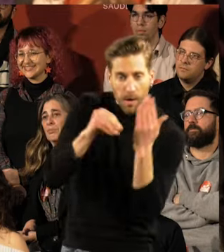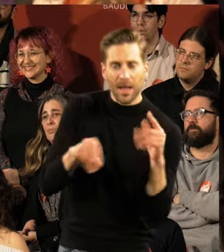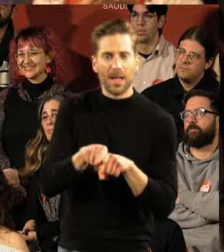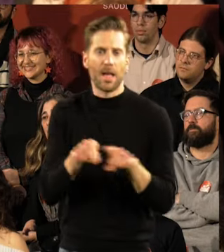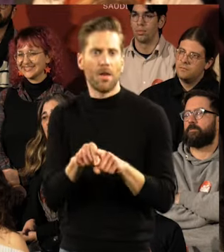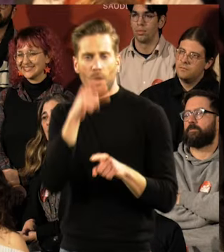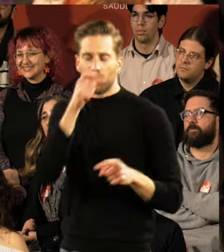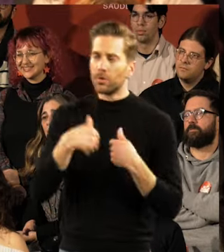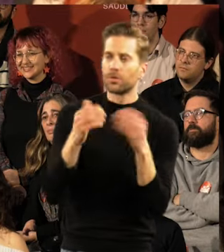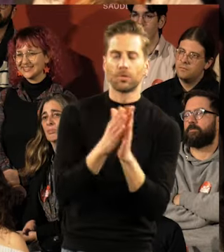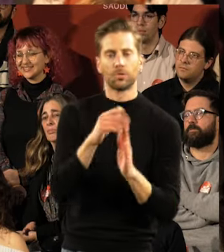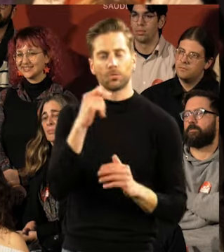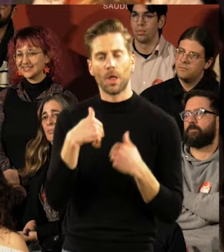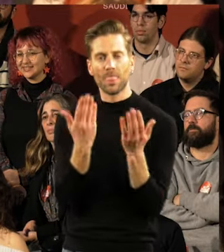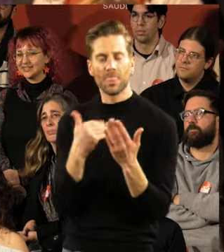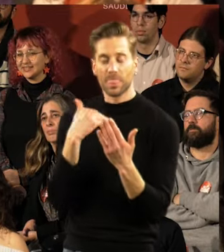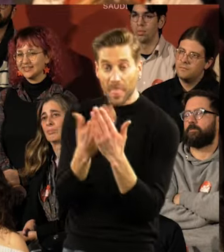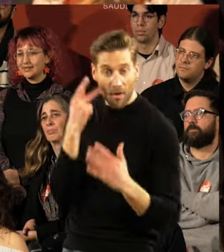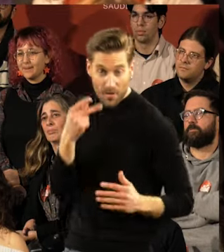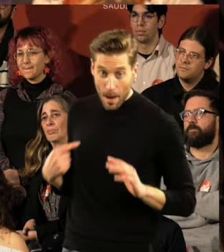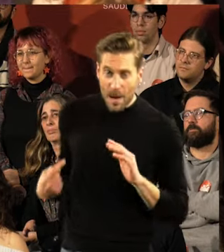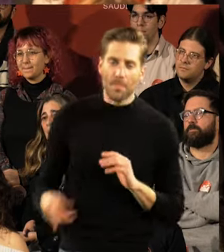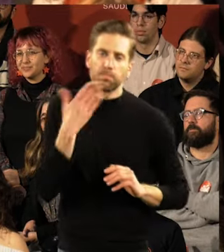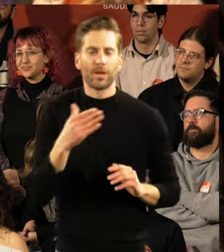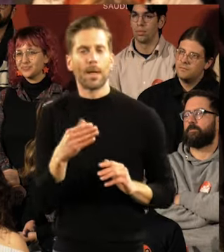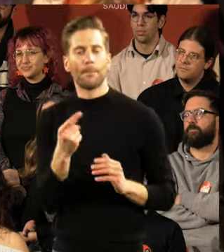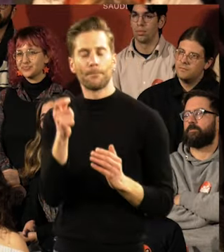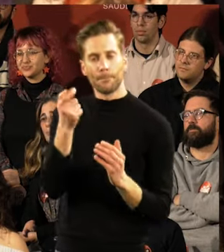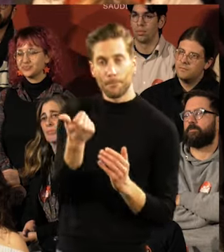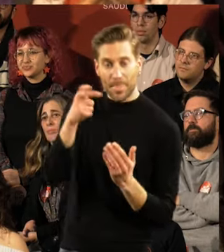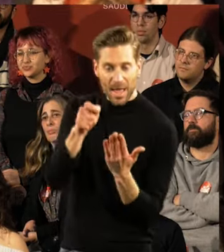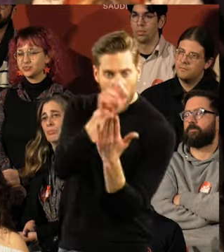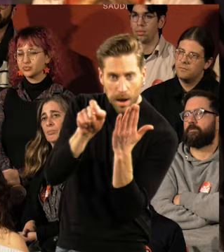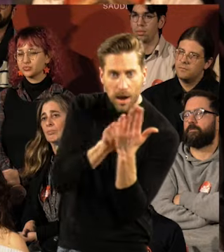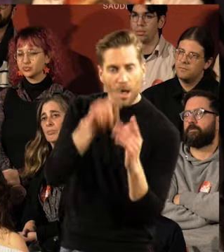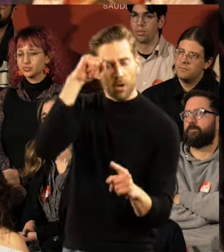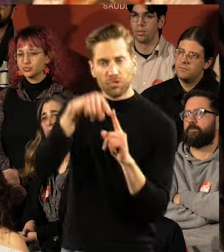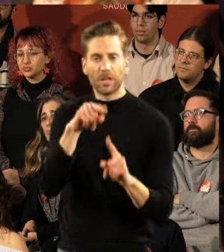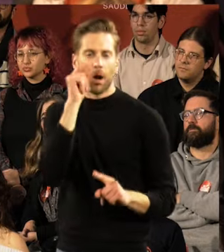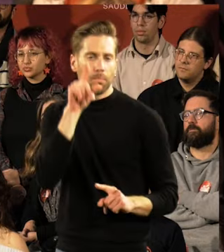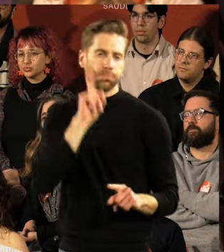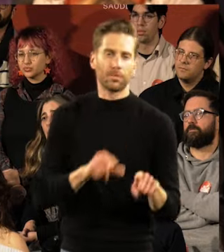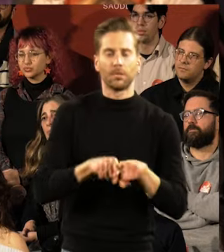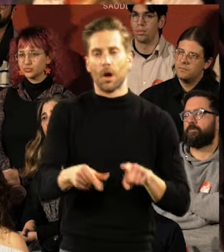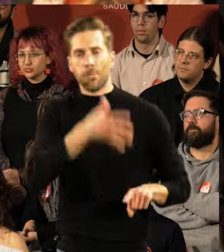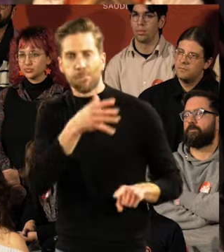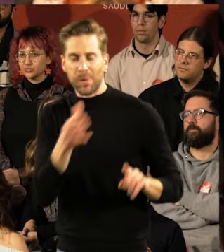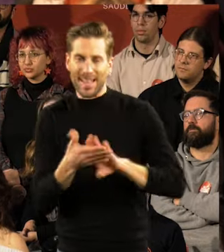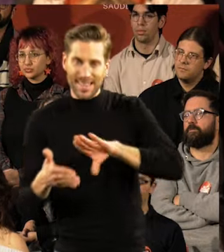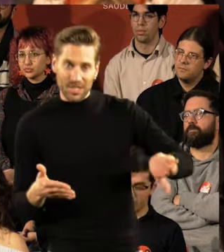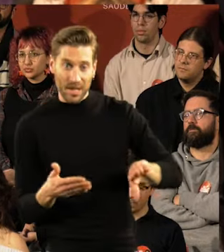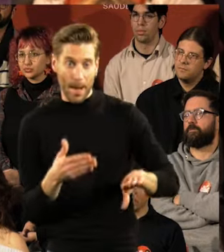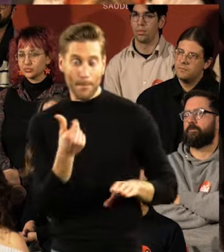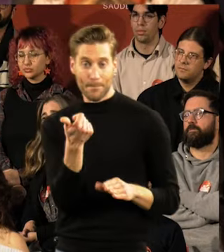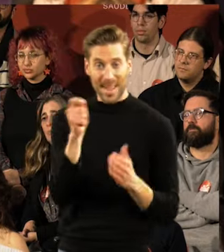para toda a gente. O voto no Bloco de Esquerda é um voto para eleger deputadas e deputados de esquerda. O voto no